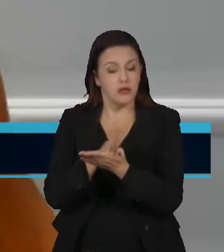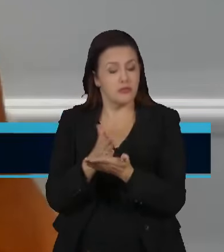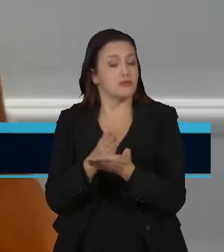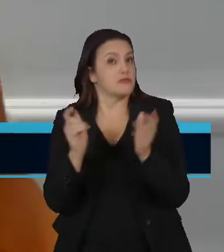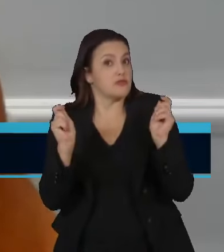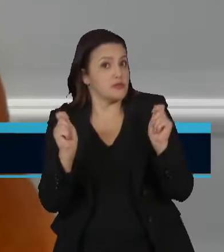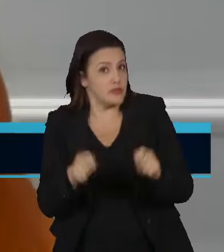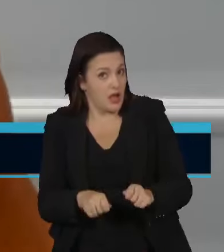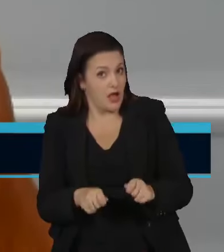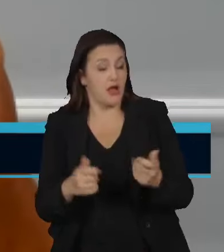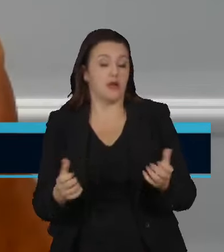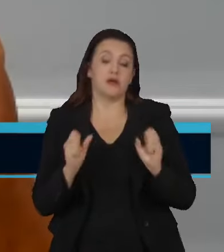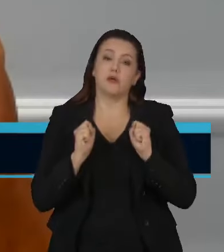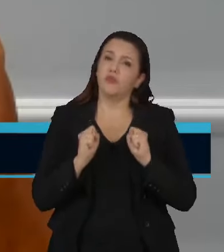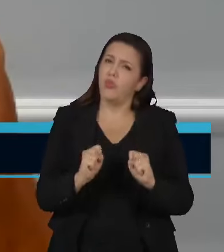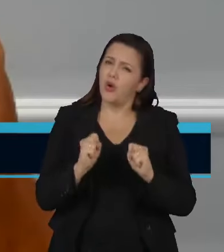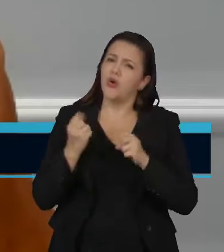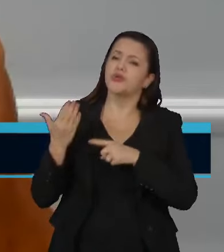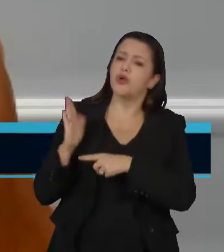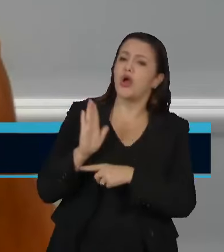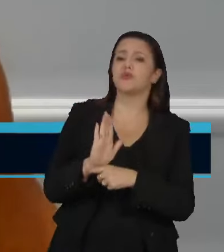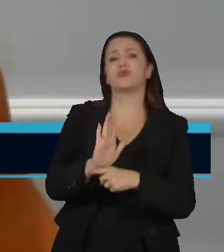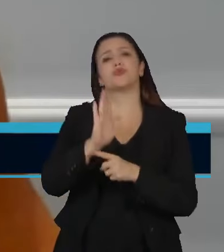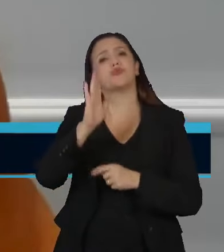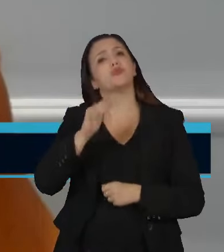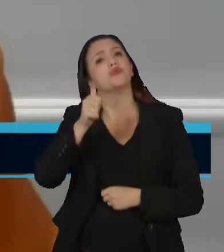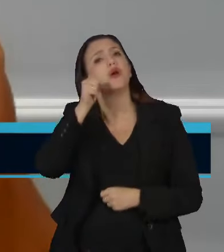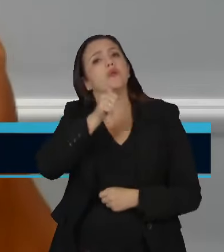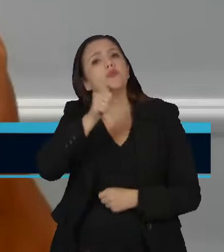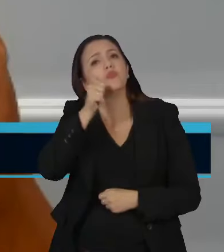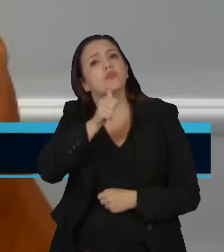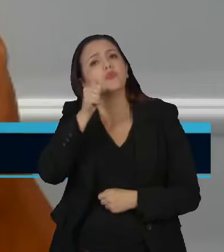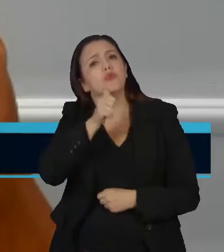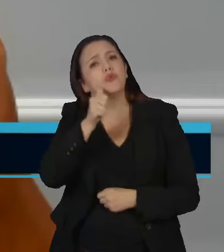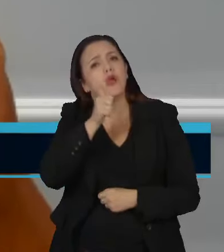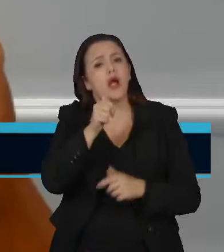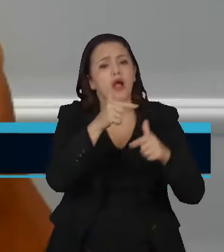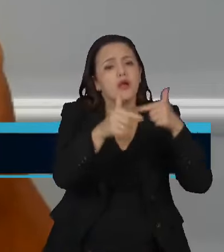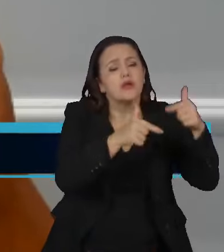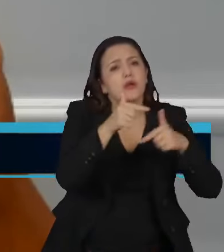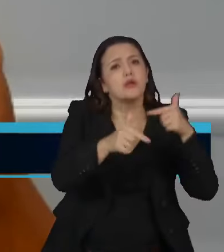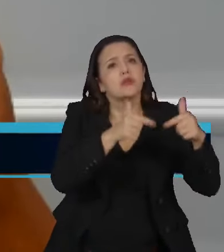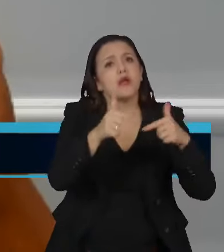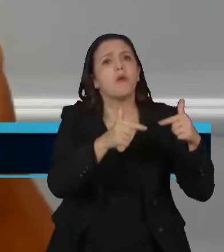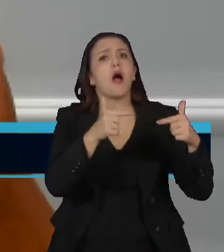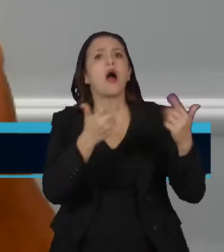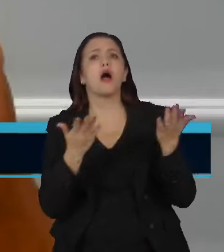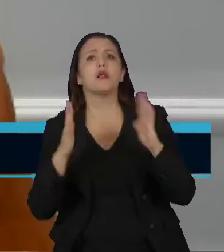híbrido isso poderia sim ajudar essa mulher a conciliar as diversas jornadas que ela enfrenta no seu dia a dia